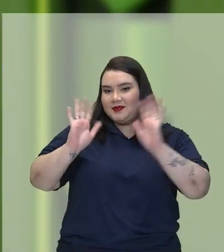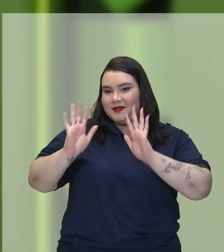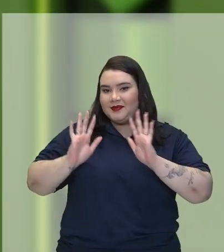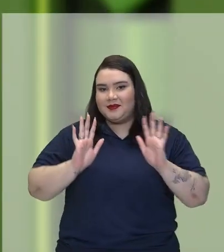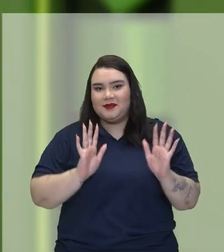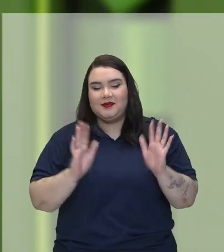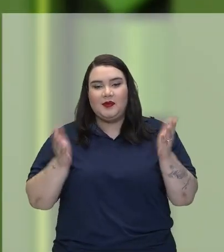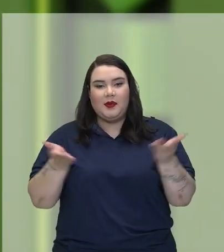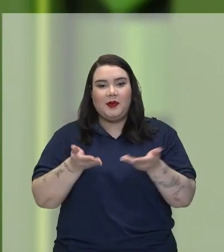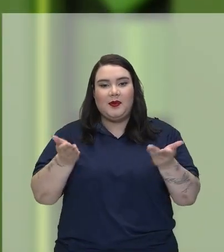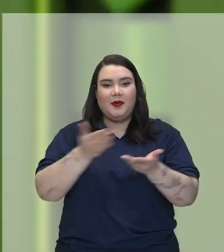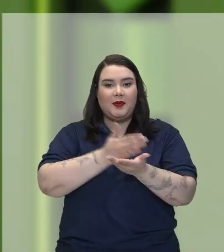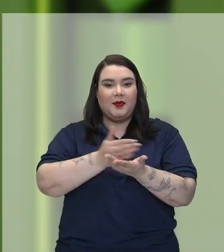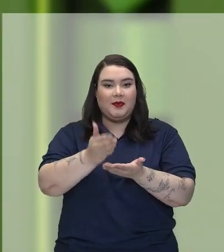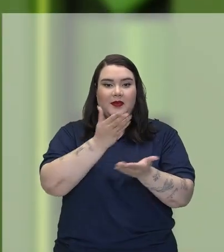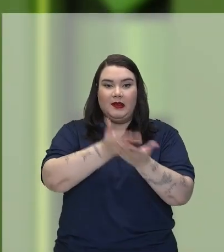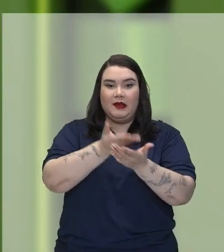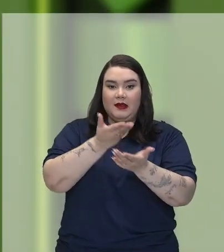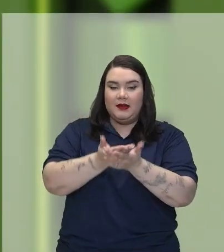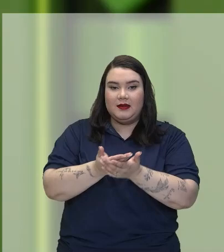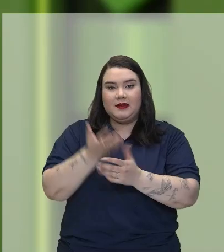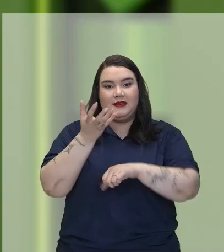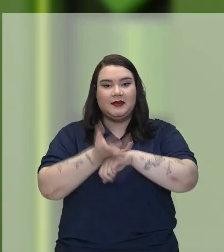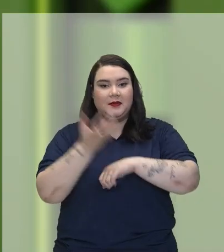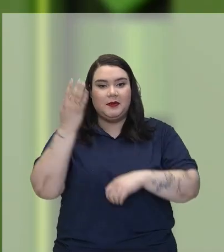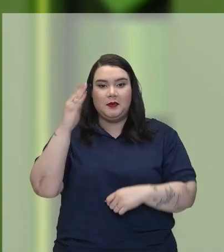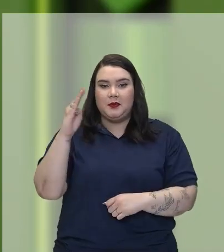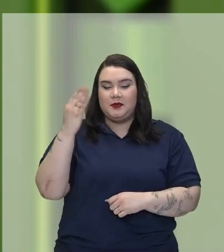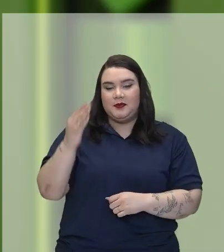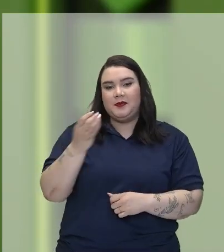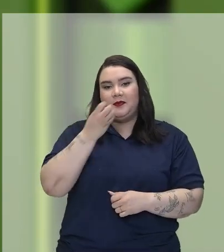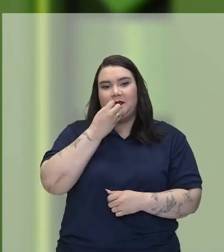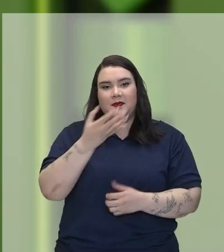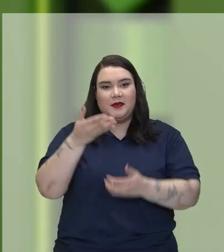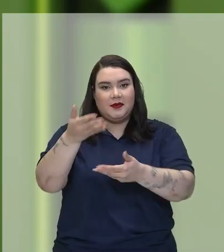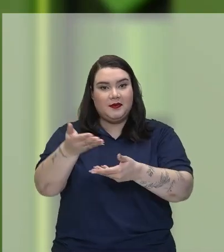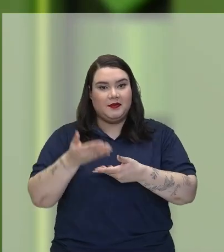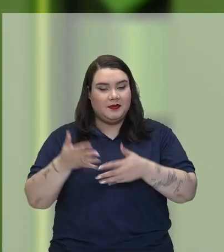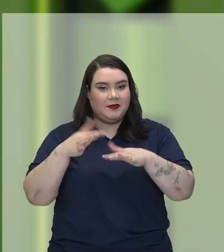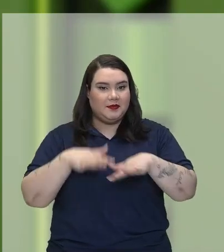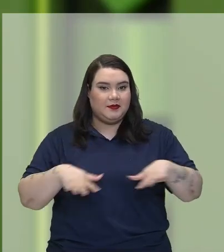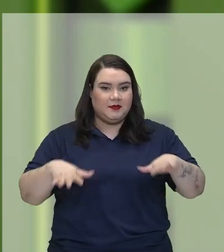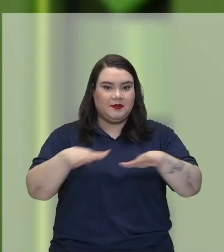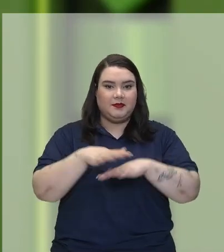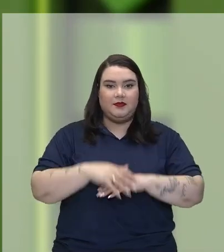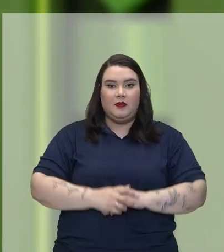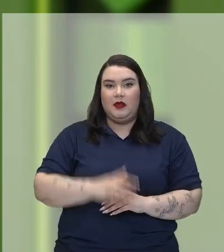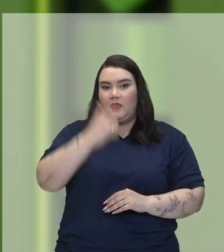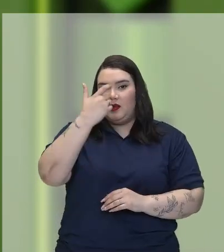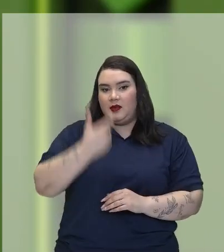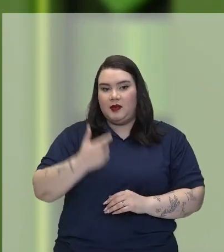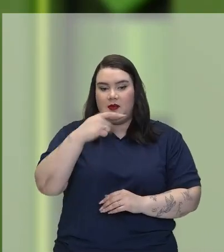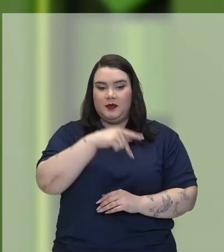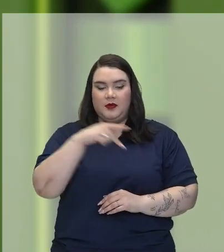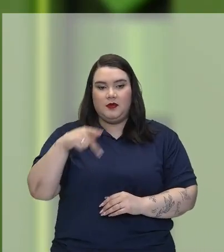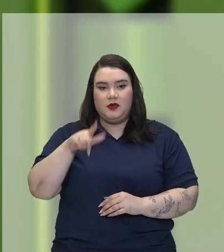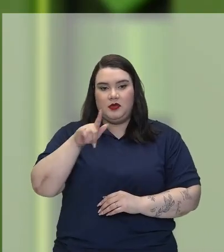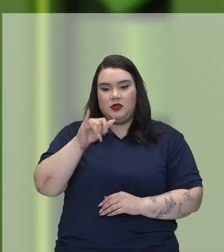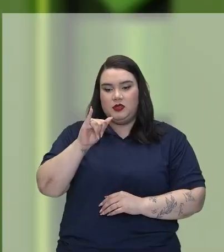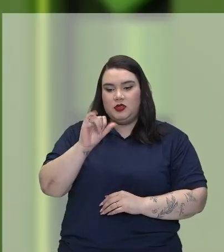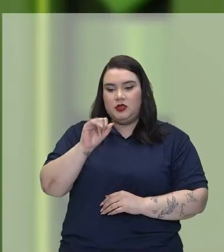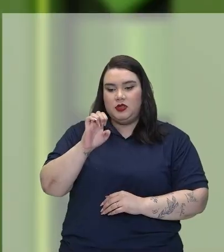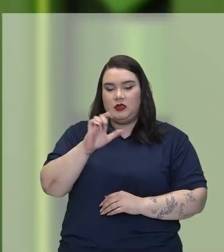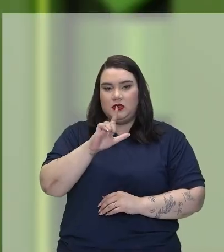Olá, vamos dar início à aula de biologia. Sejam todos bem-vindos. Eu sou a professora Gisele